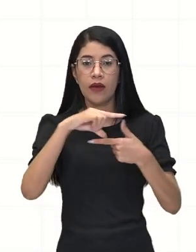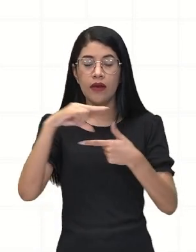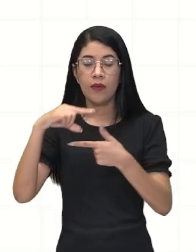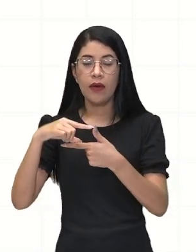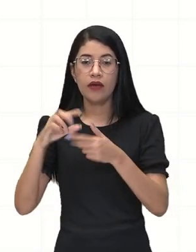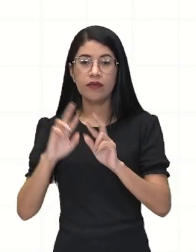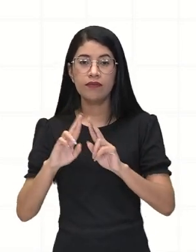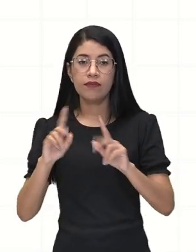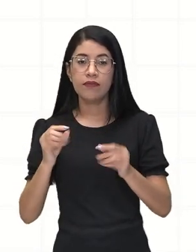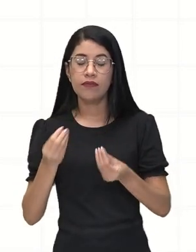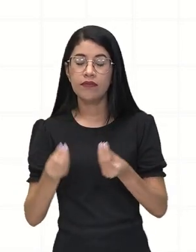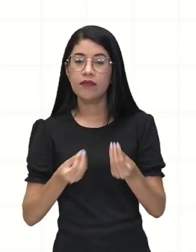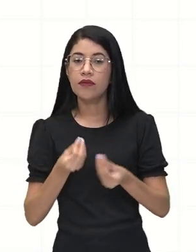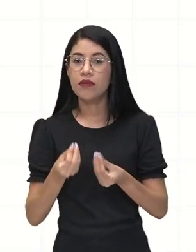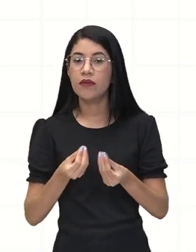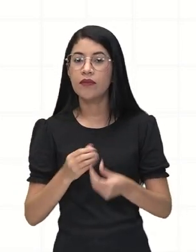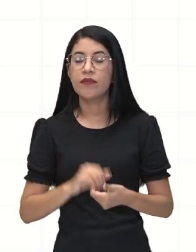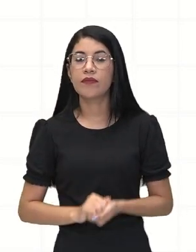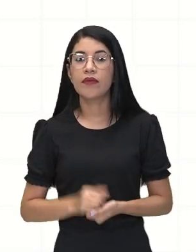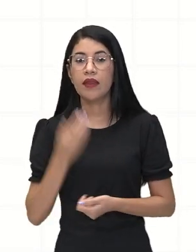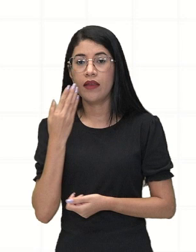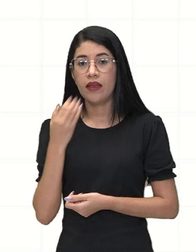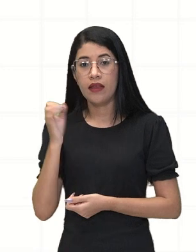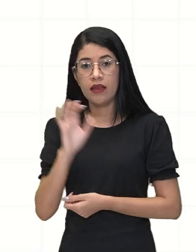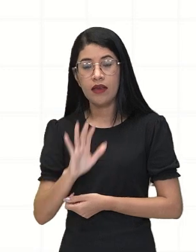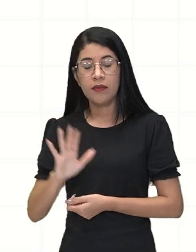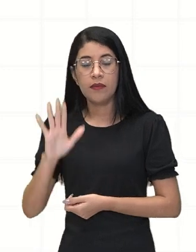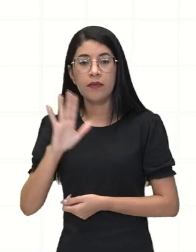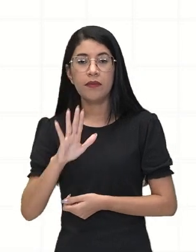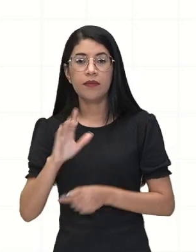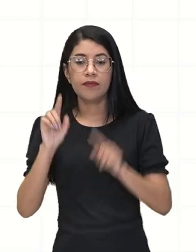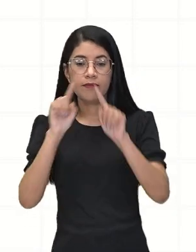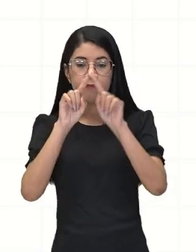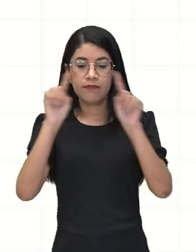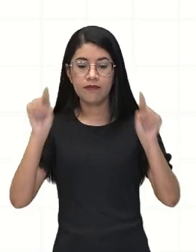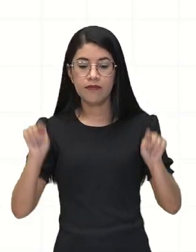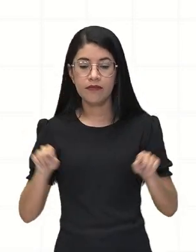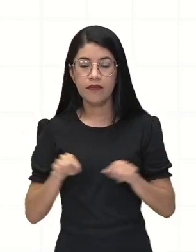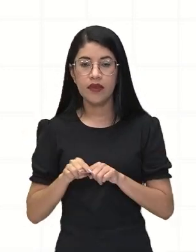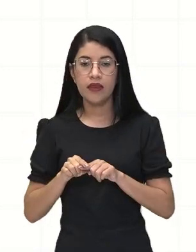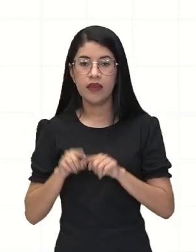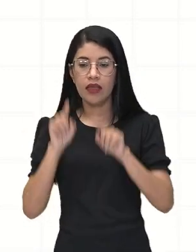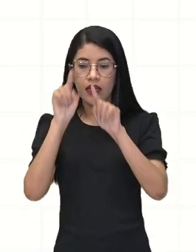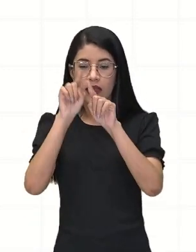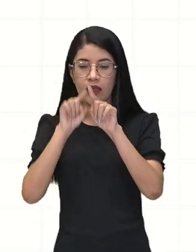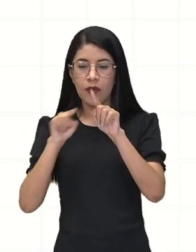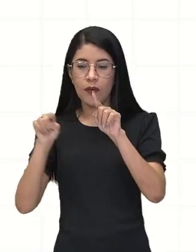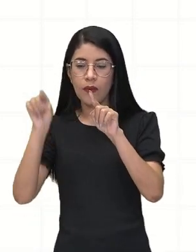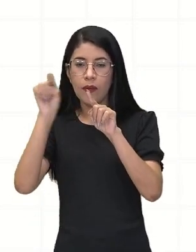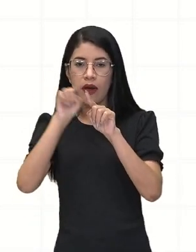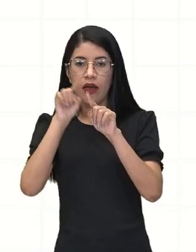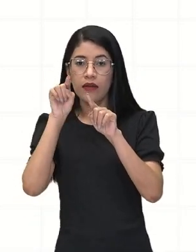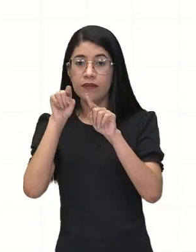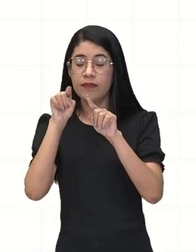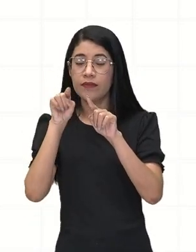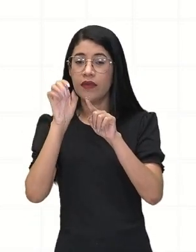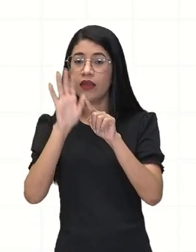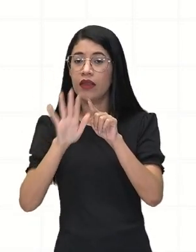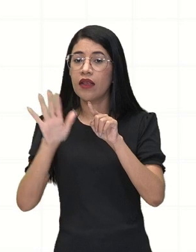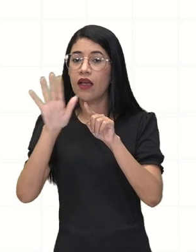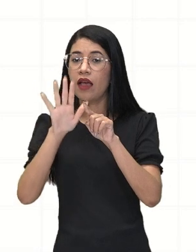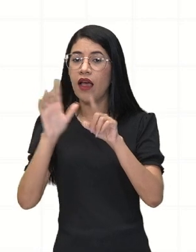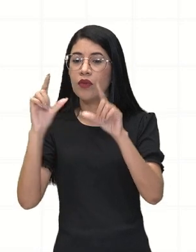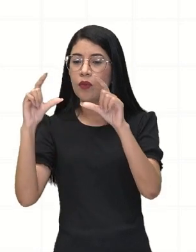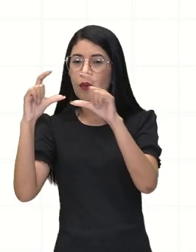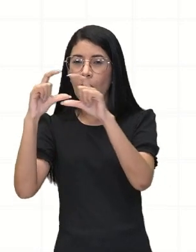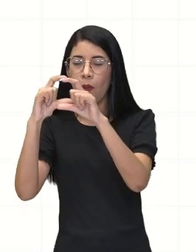Imagina que esse quadrado de lado y e o quadrado inteiro, né? Então, quem seria a área desse